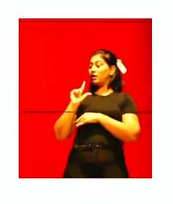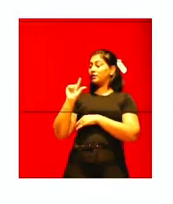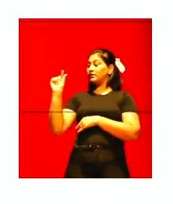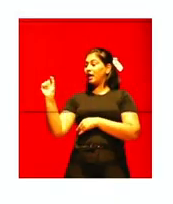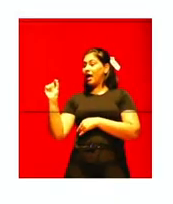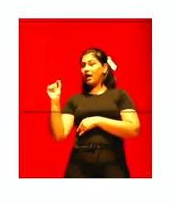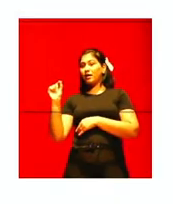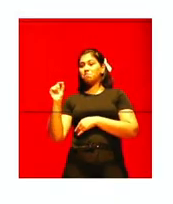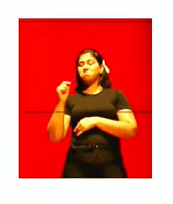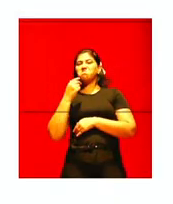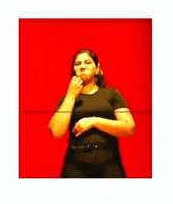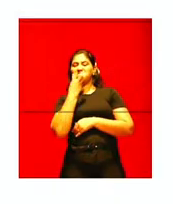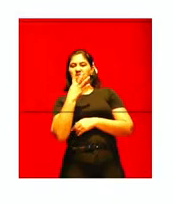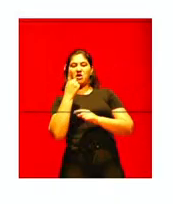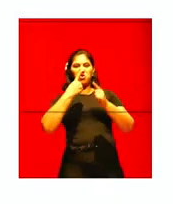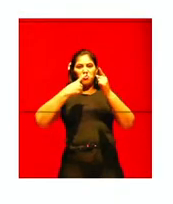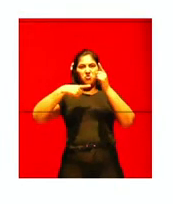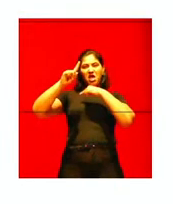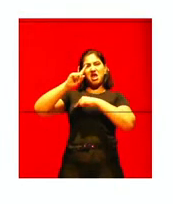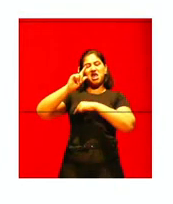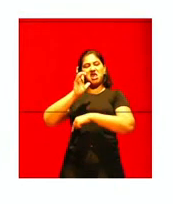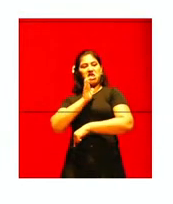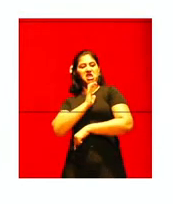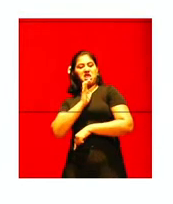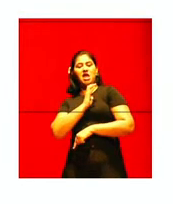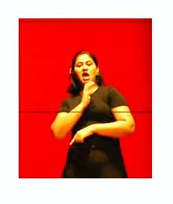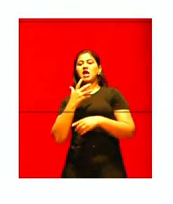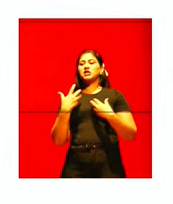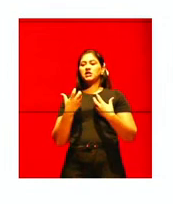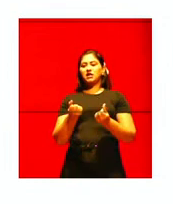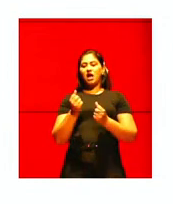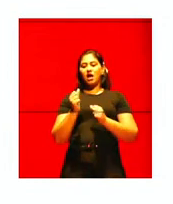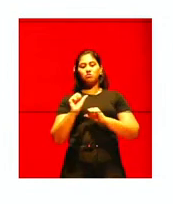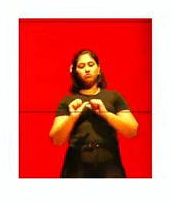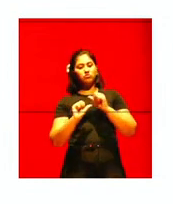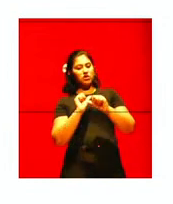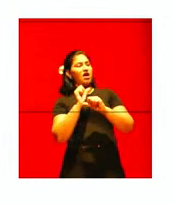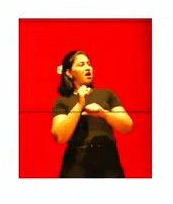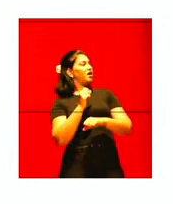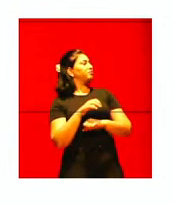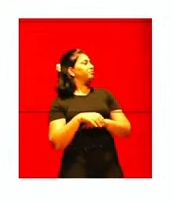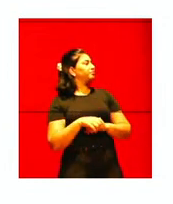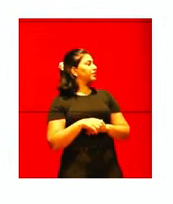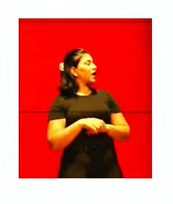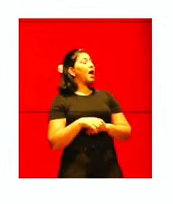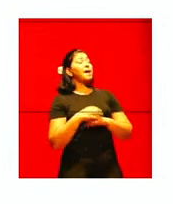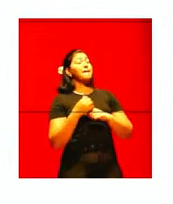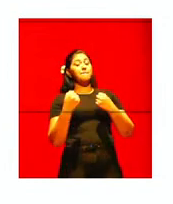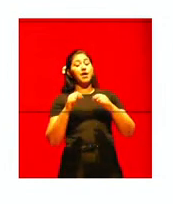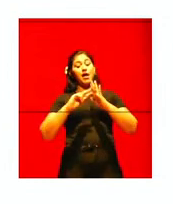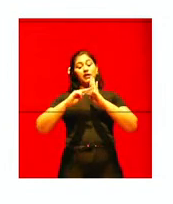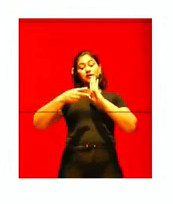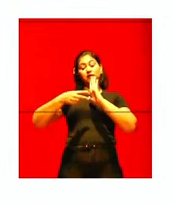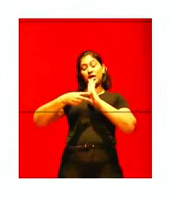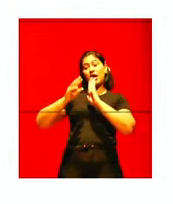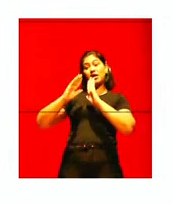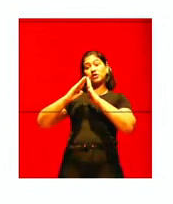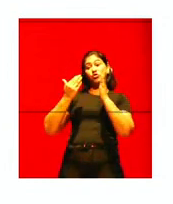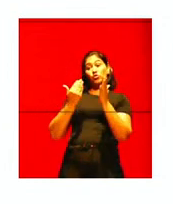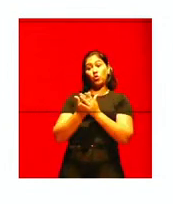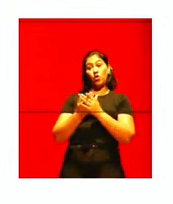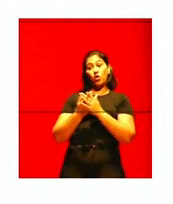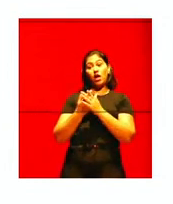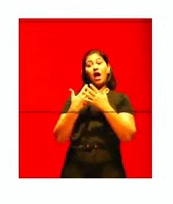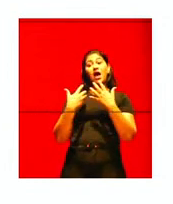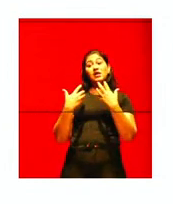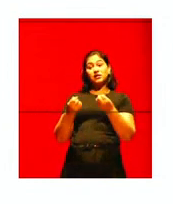ser mais bem-sucedida, aceitar a mudança da língua como um fato, isso deve significar que as escolas